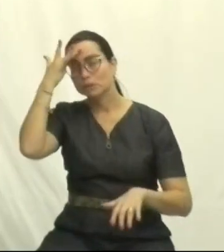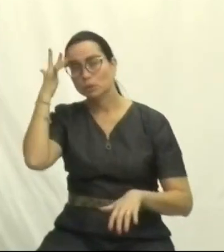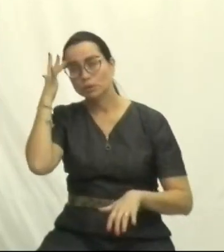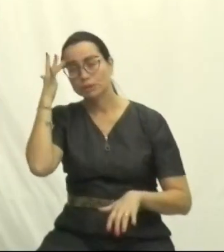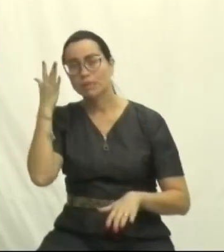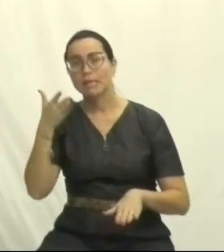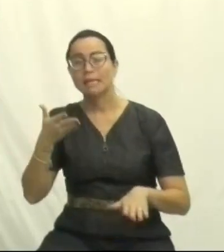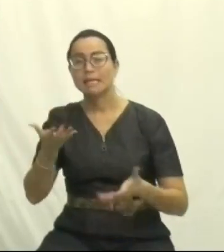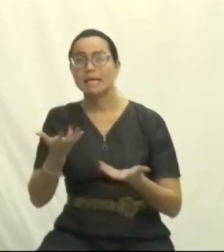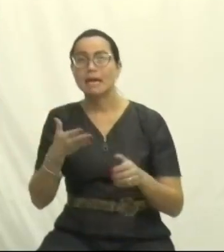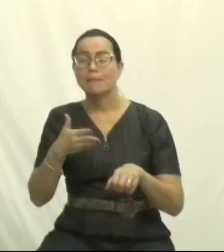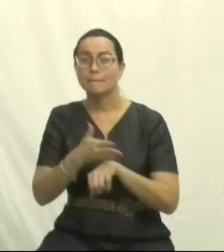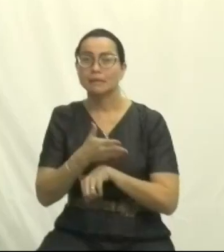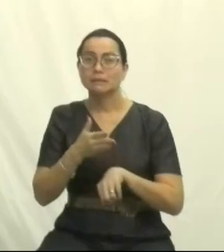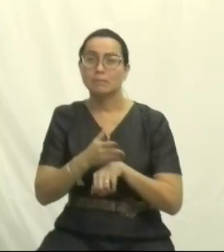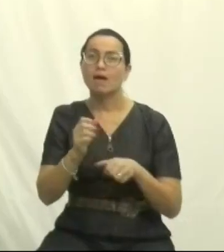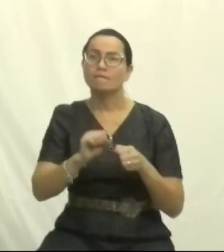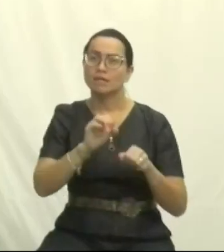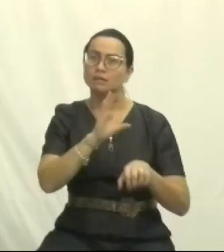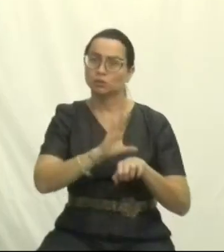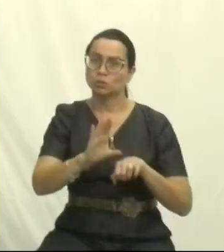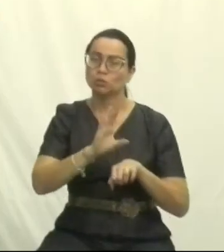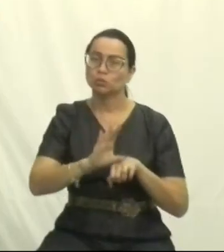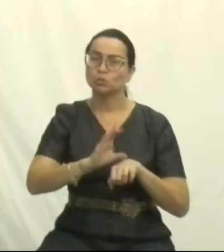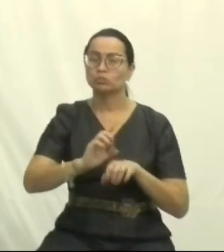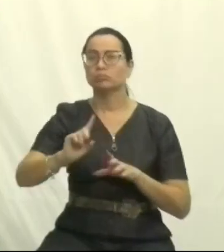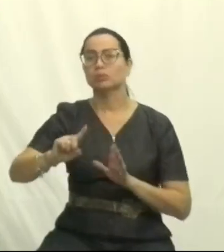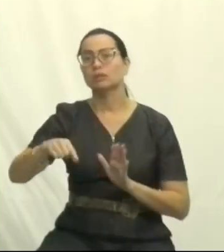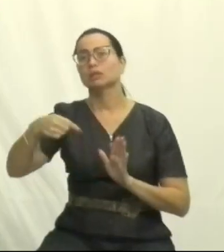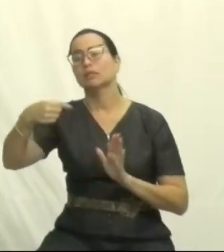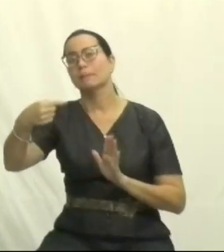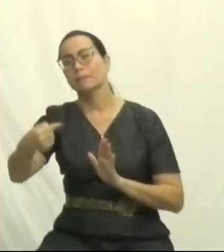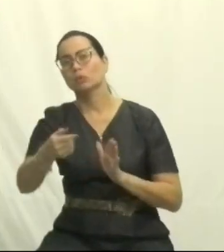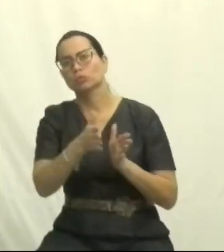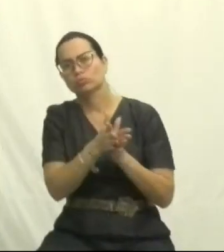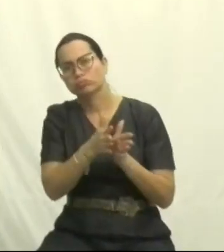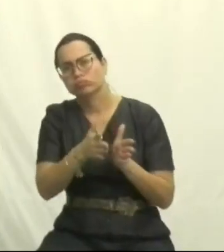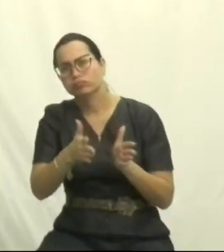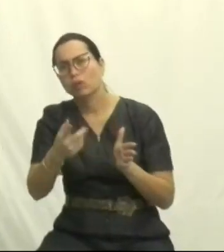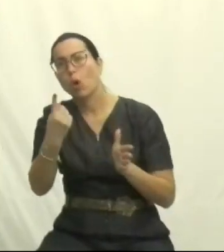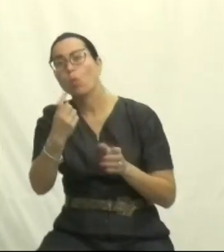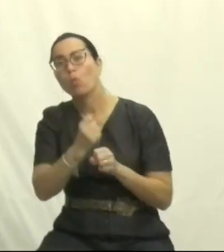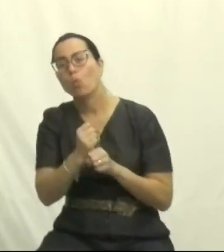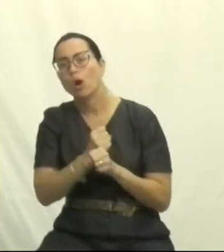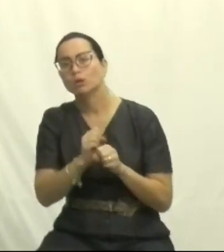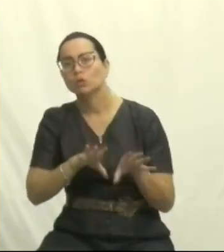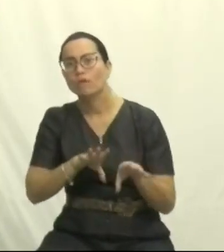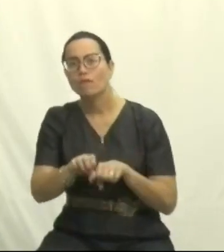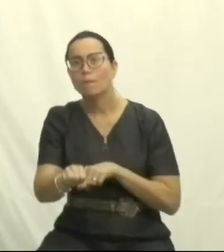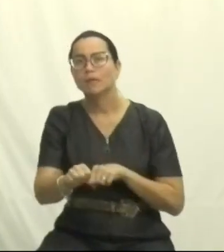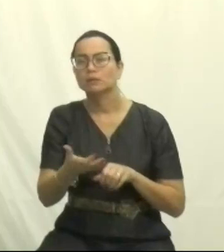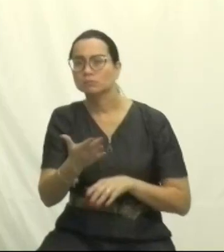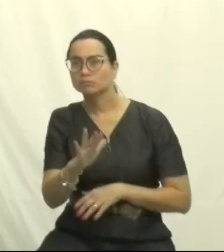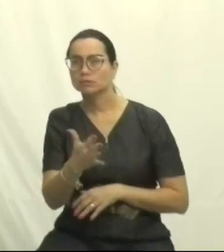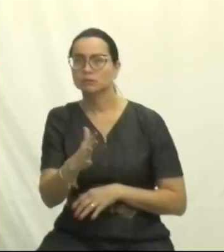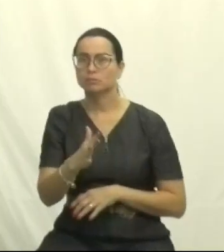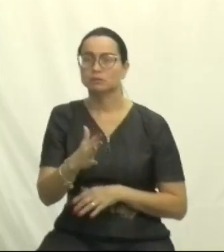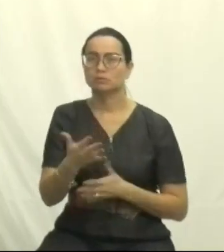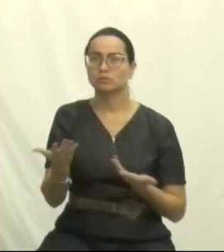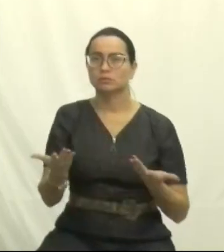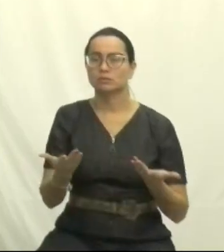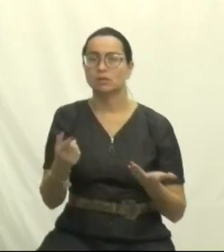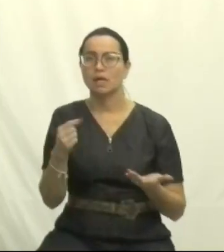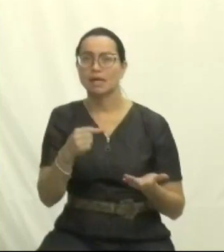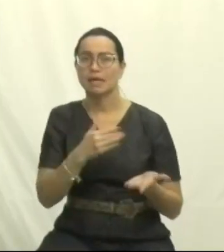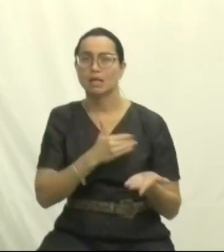Corpo de Bombeiros. E depois, né, de todo um período, aí, cerca de um ano de formação, ele passa a ingressar,